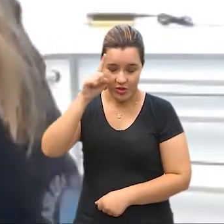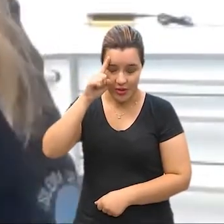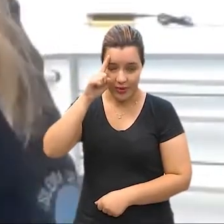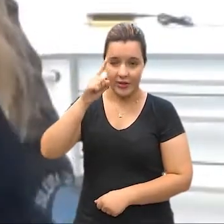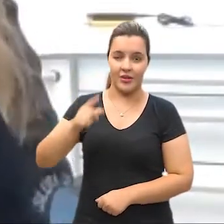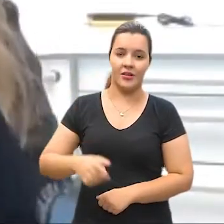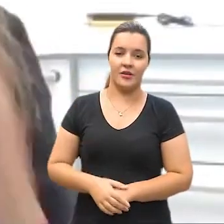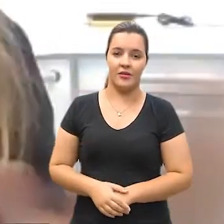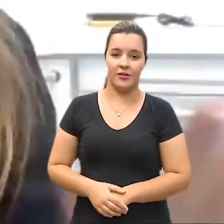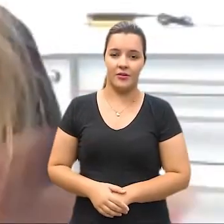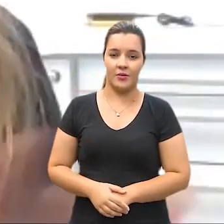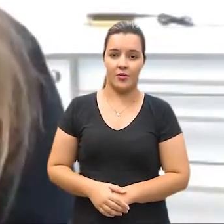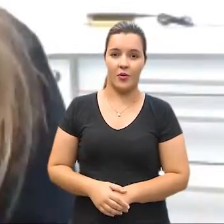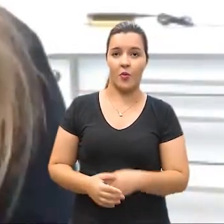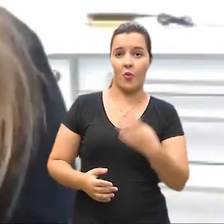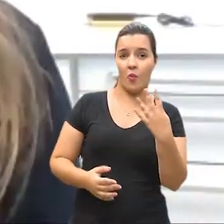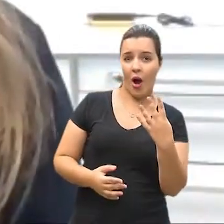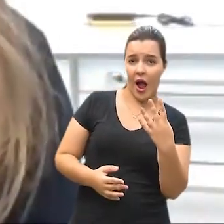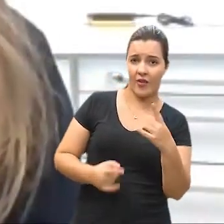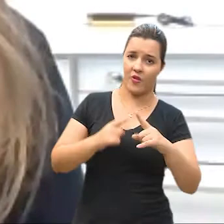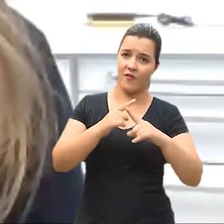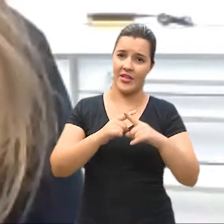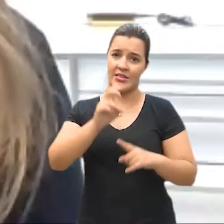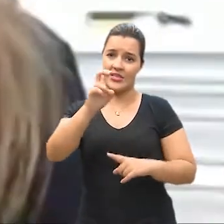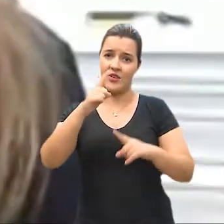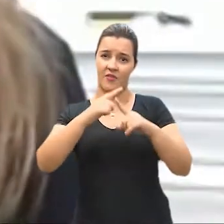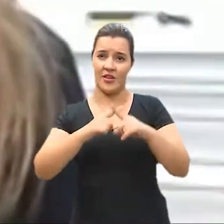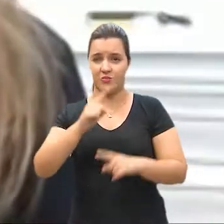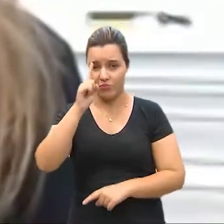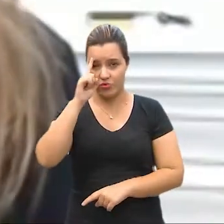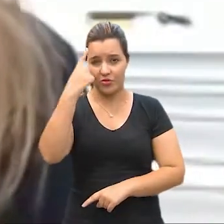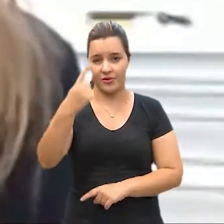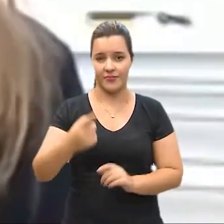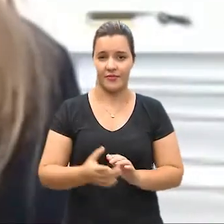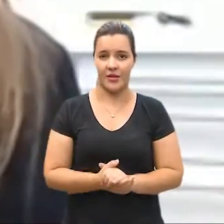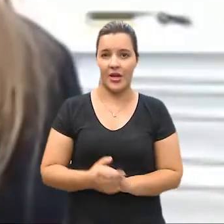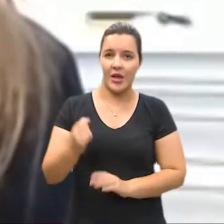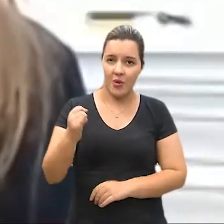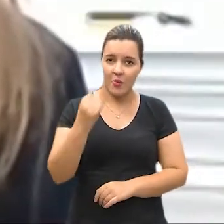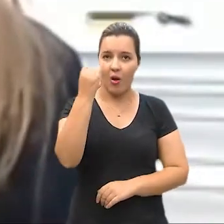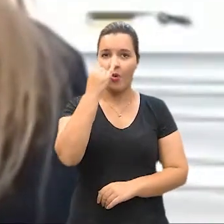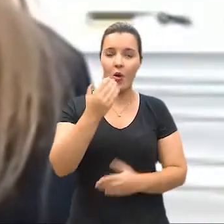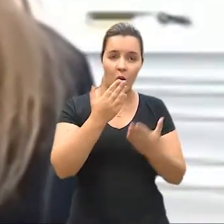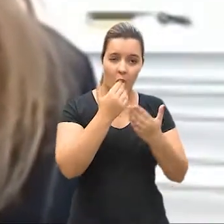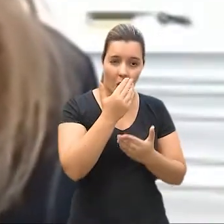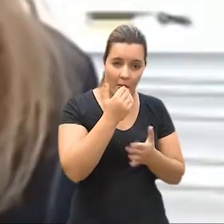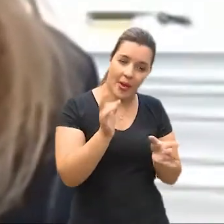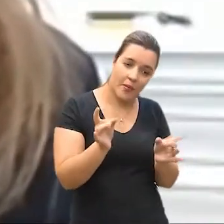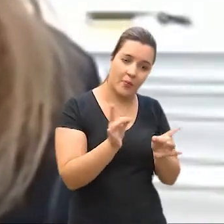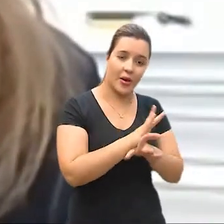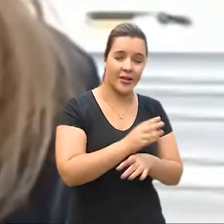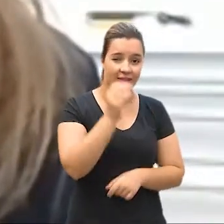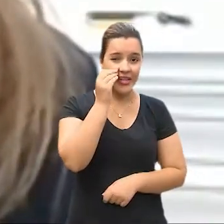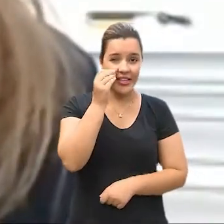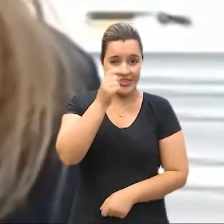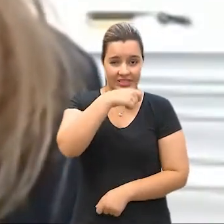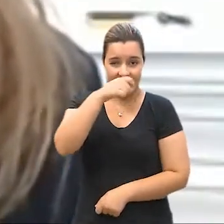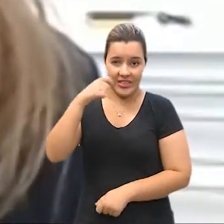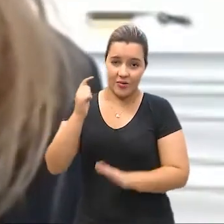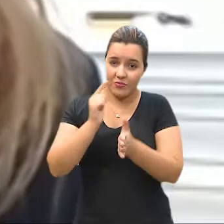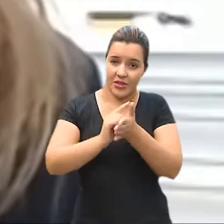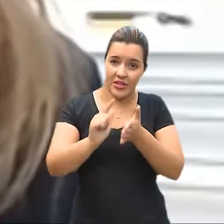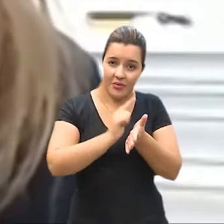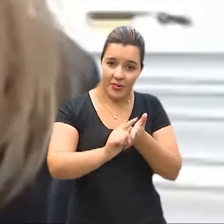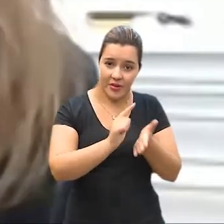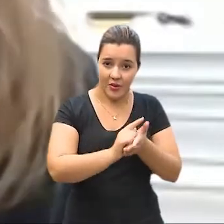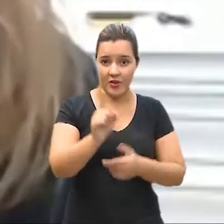De 4 vezes a 5 vezes por dia. É importante que a cada refeição a gente consiga fazer essa